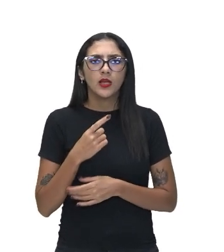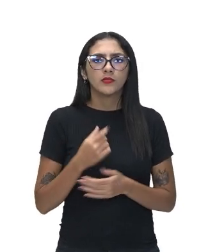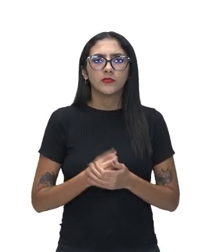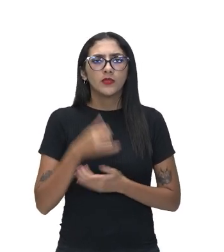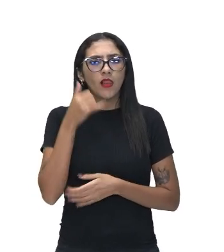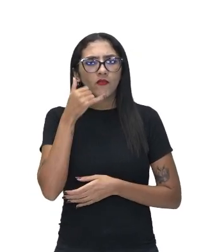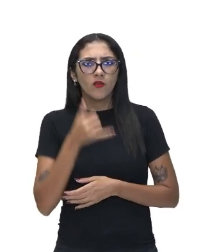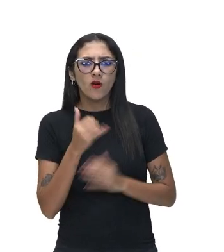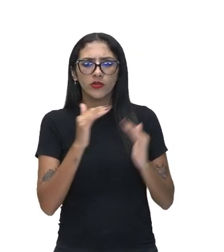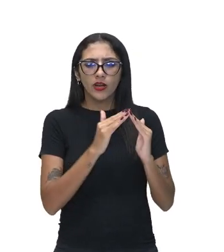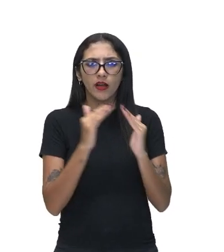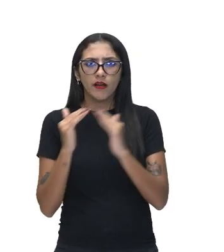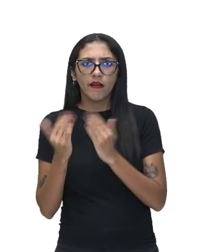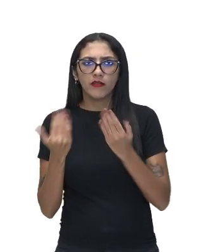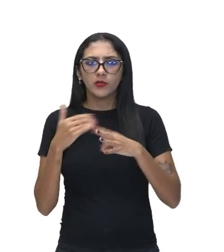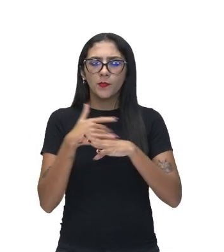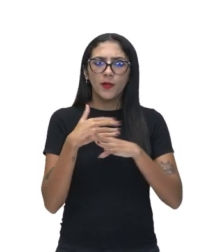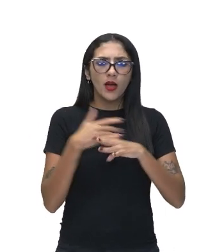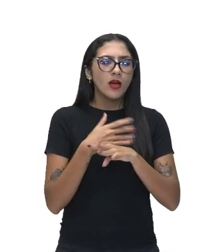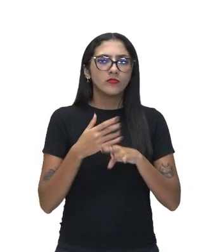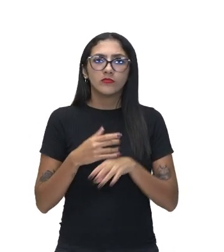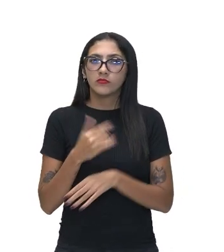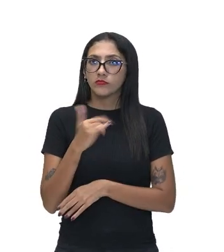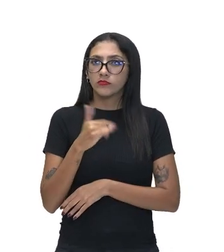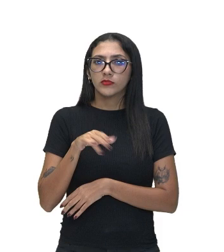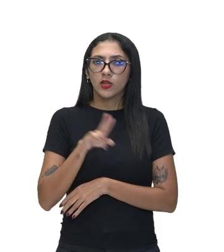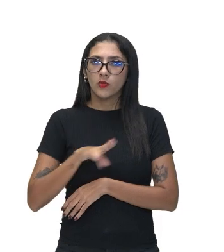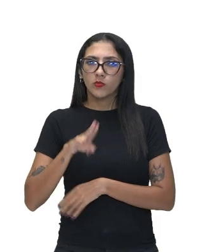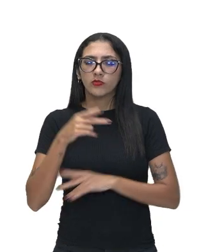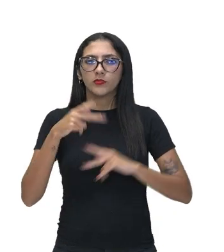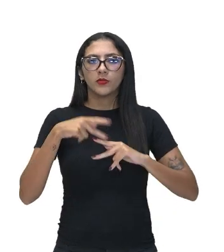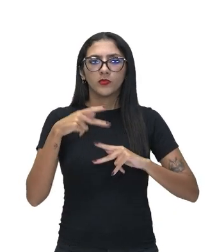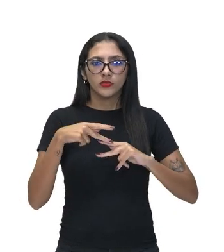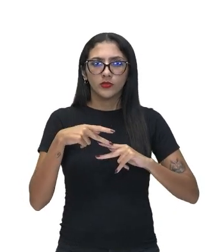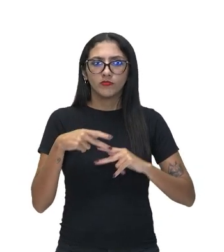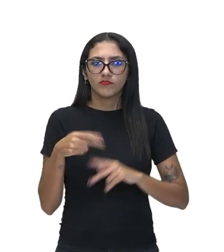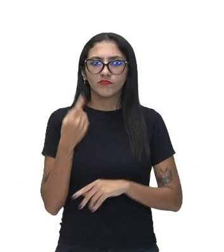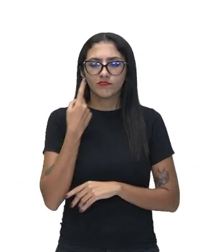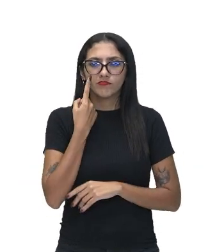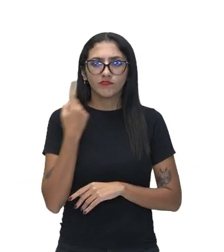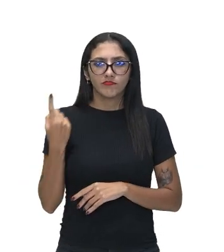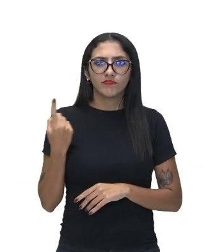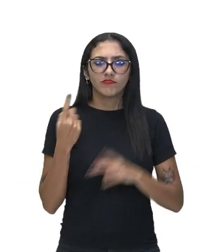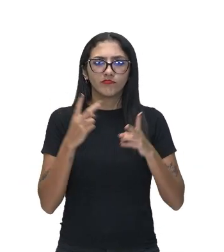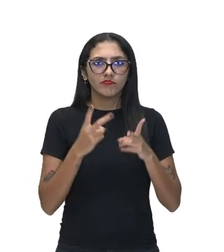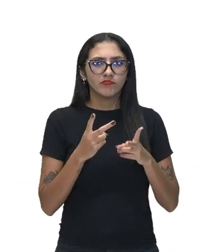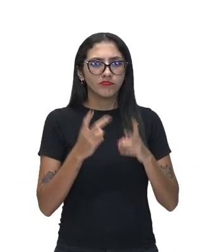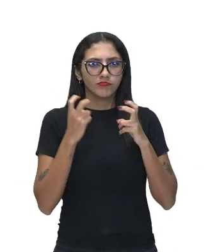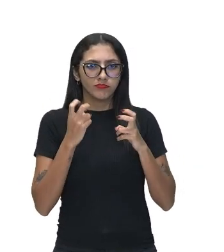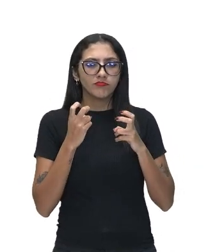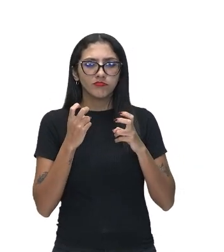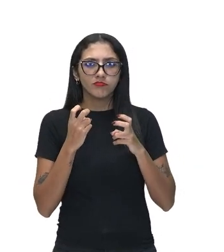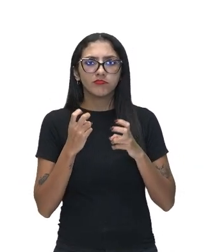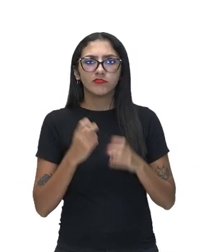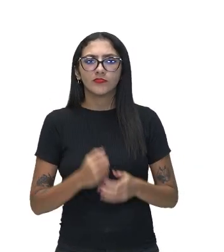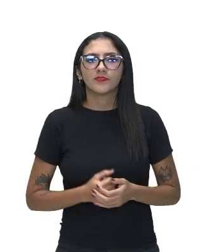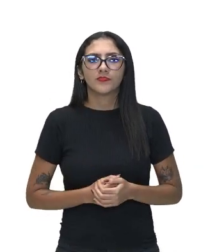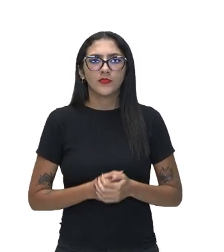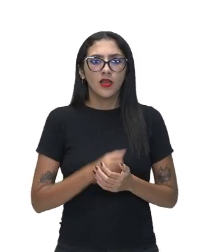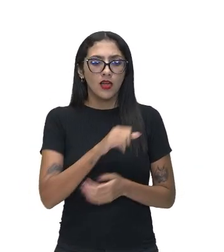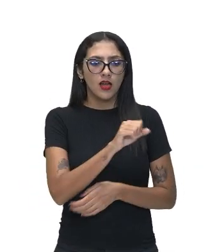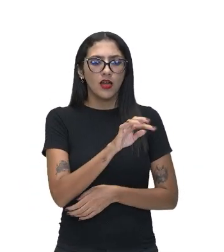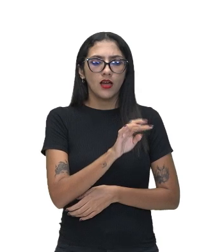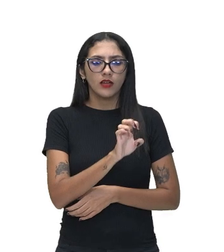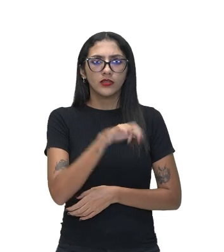situação, nós não vamos fazer uso da preposição. Então, atender o telefone, termo regente atender, o nosso